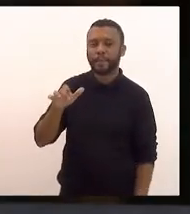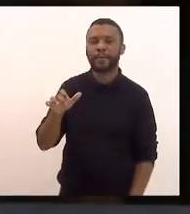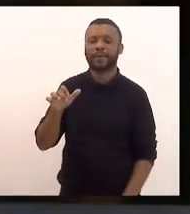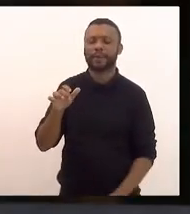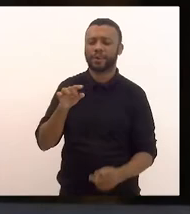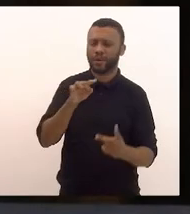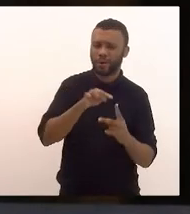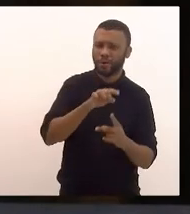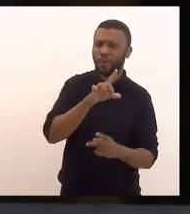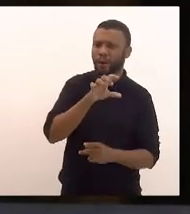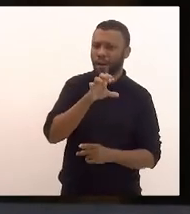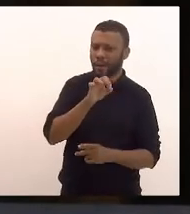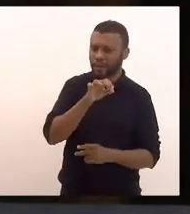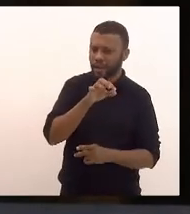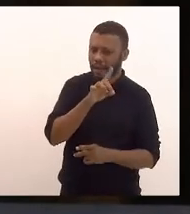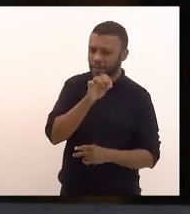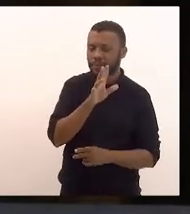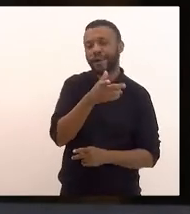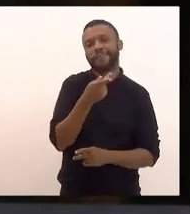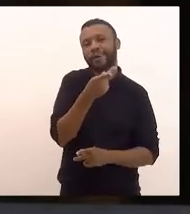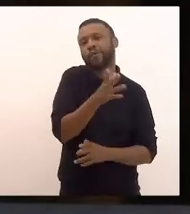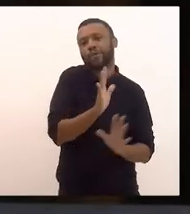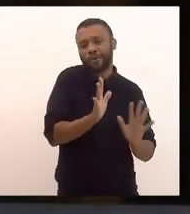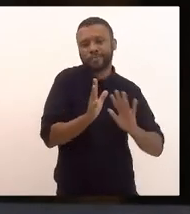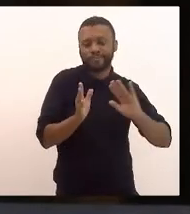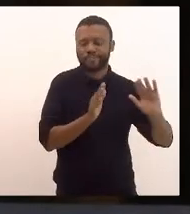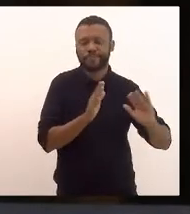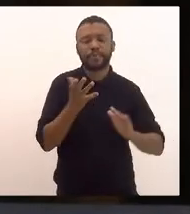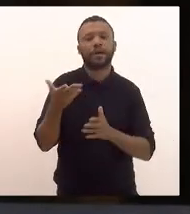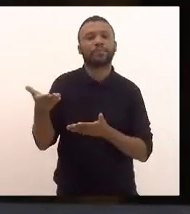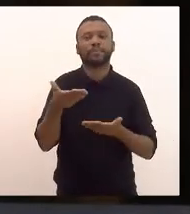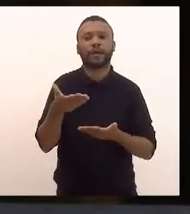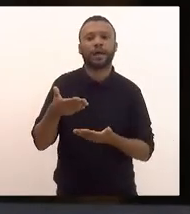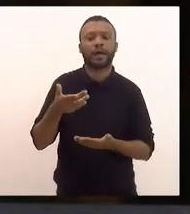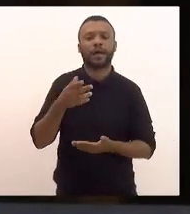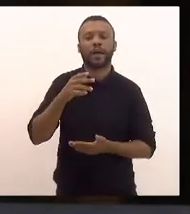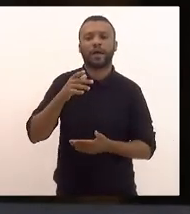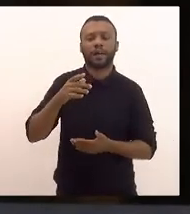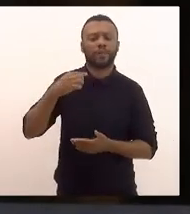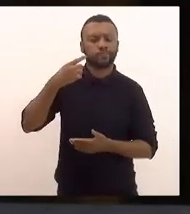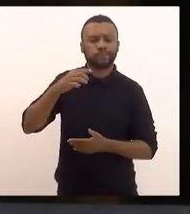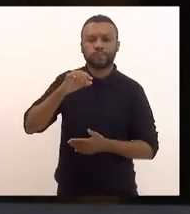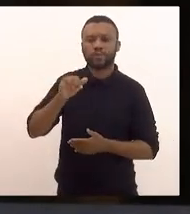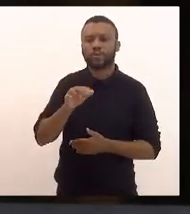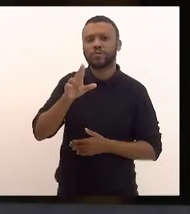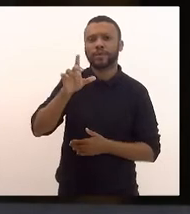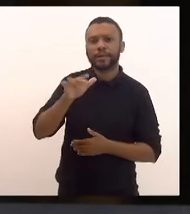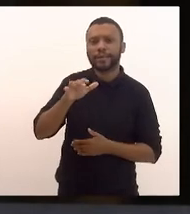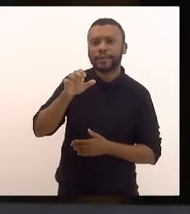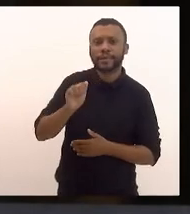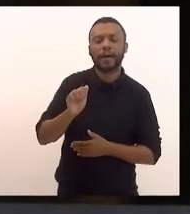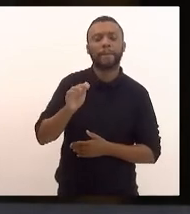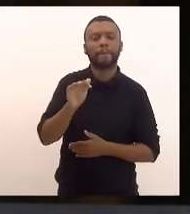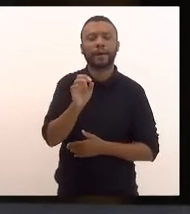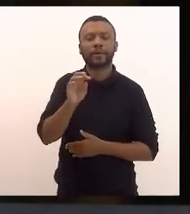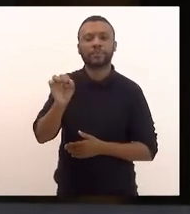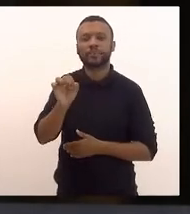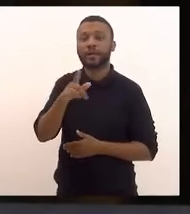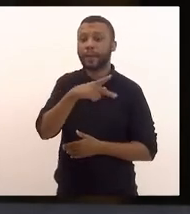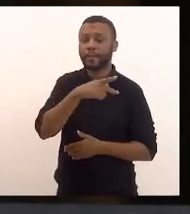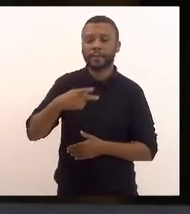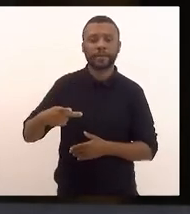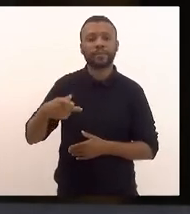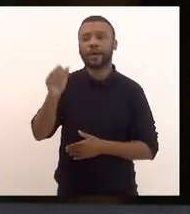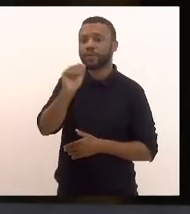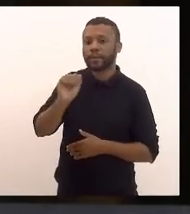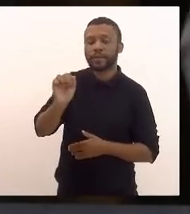também queria convidar a Doutora Juliana Bastos presidente da associação dos Defensores e defensores dos Estados de Janeiro para